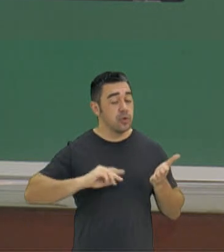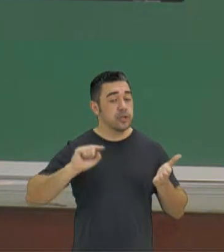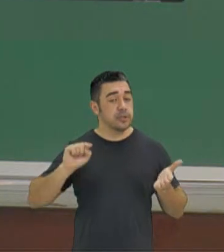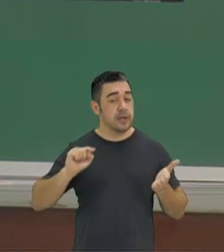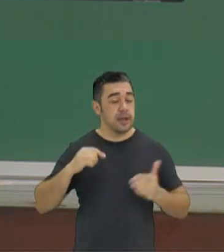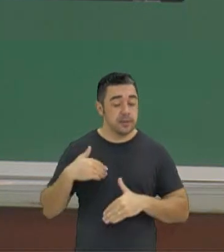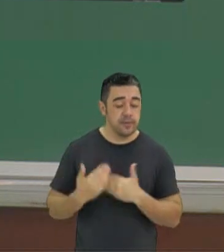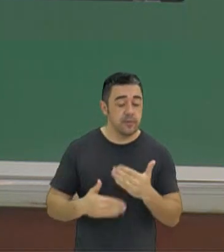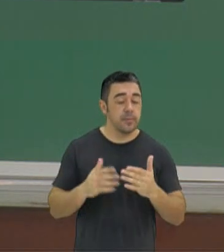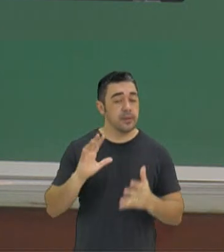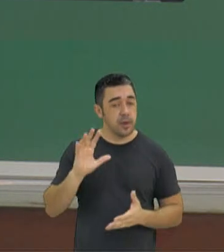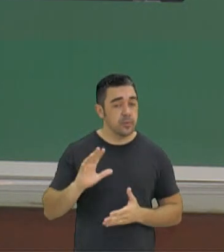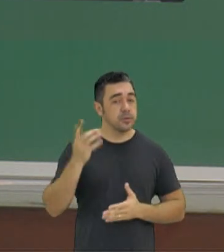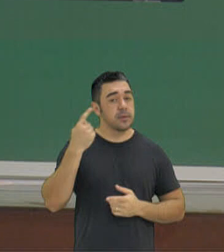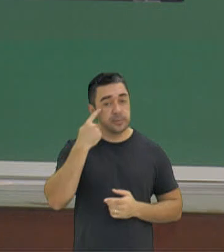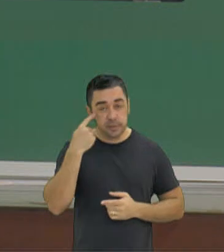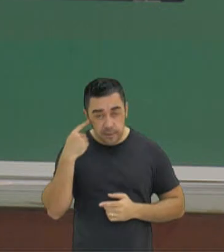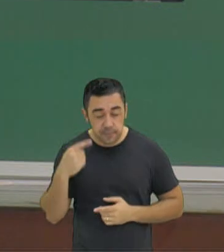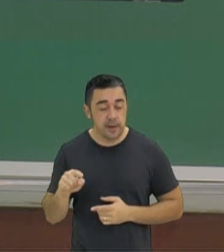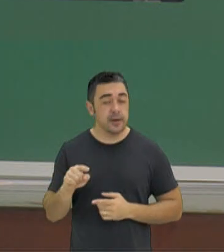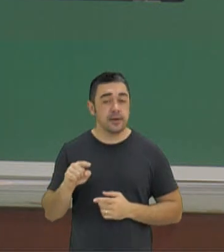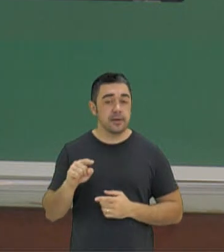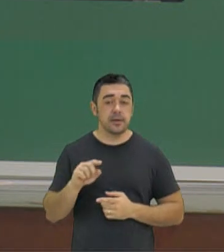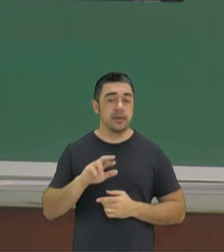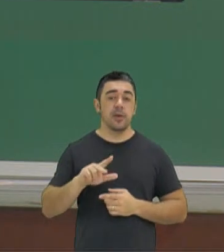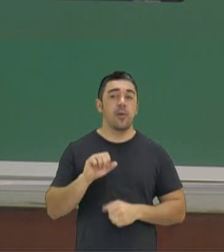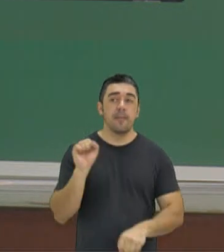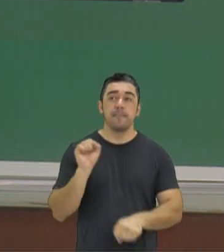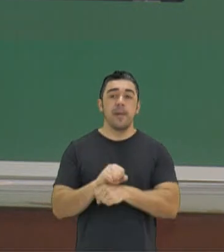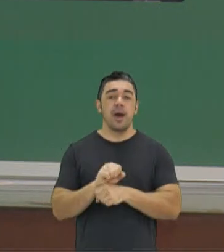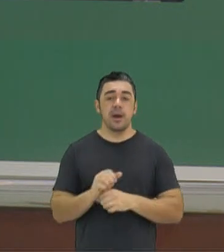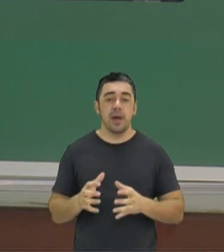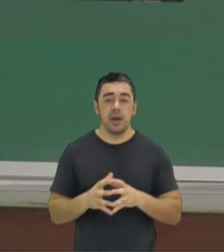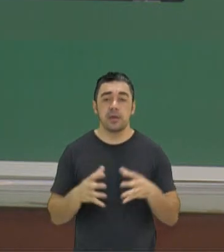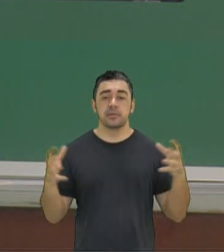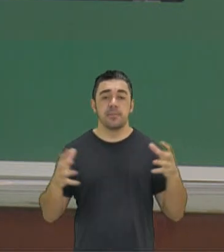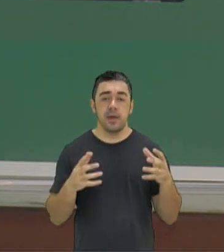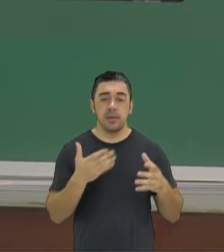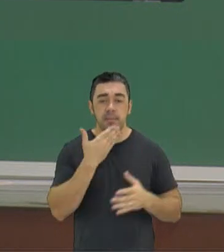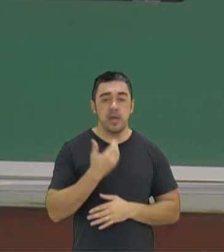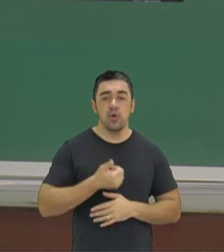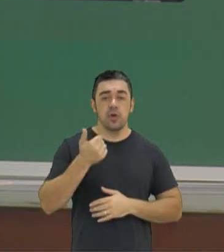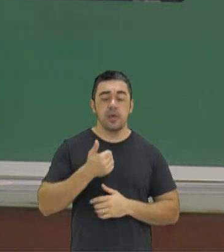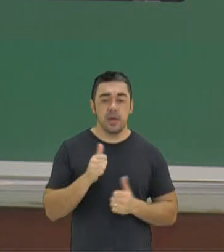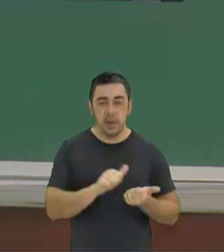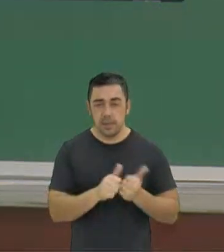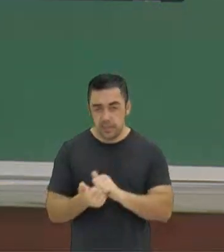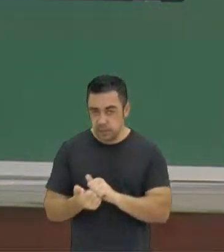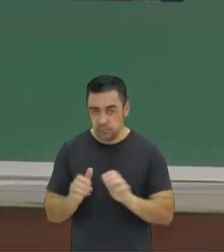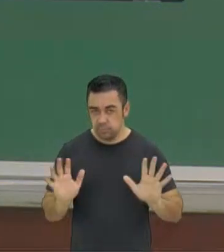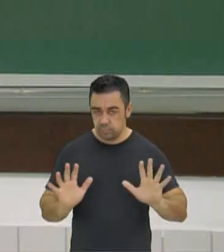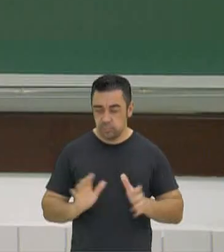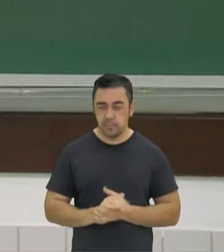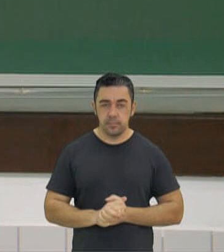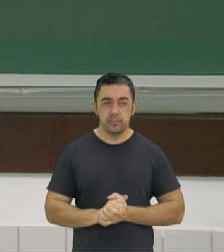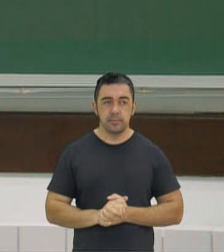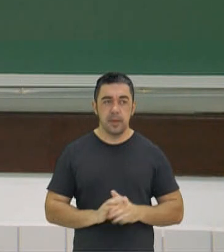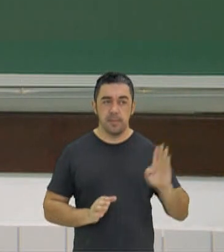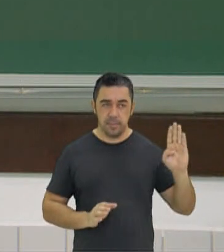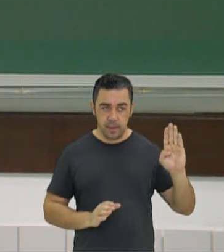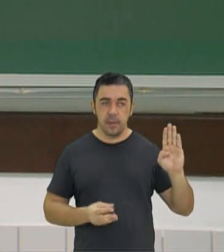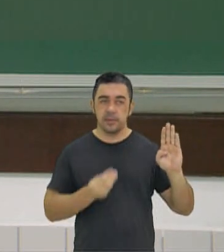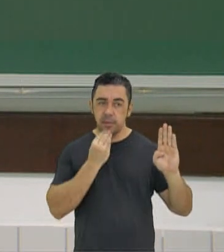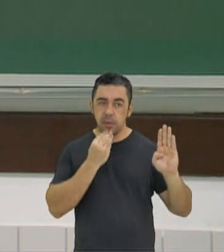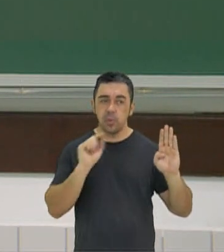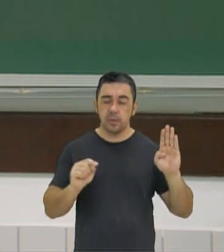desenvolvimento está acontecendo que deve ser revisto e não impedir o crescimento, a melhoria e a adequação. Então, a letra B, atendendo